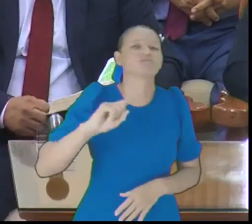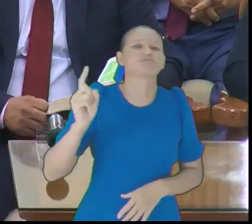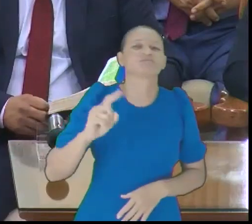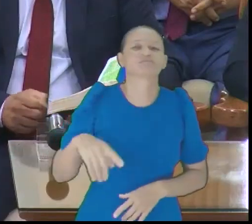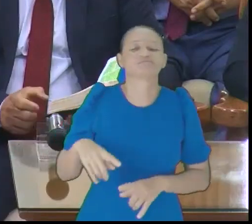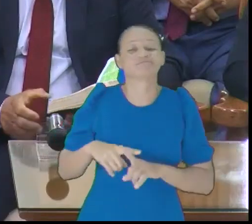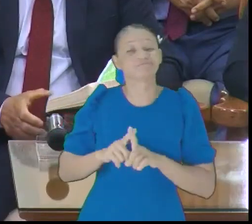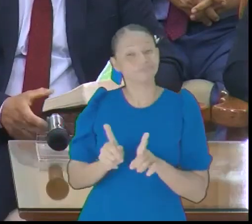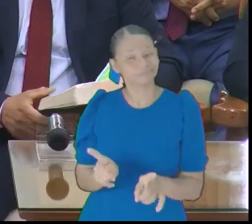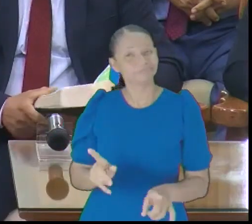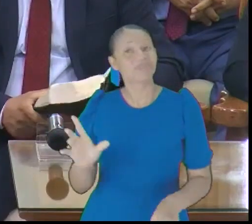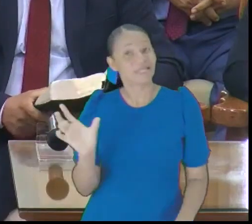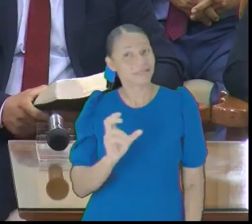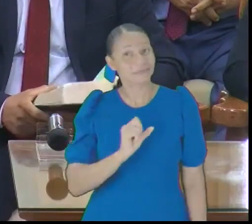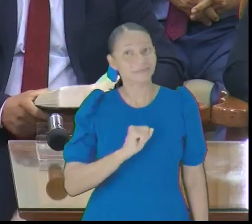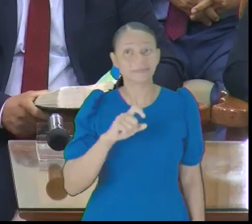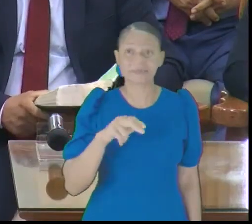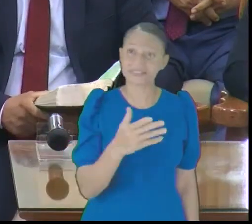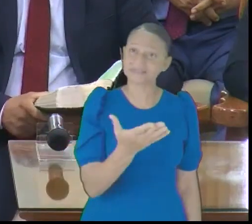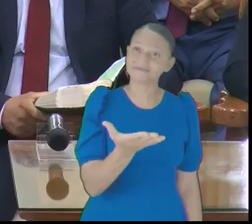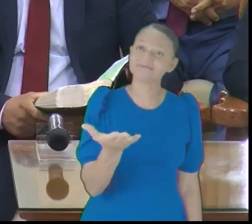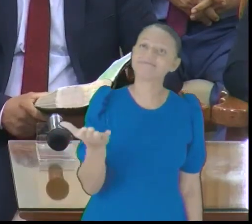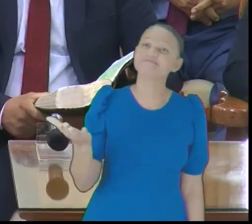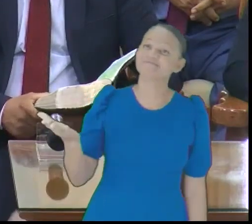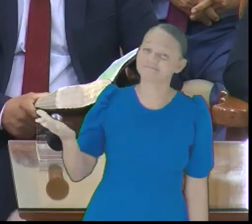Mas, meus amados irmãos,